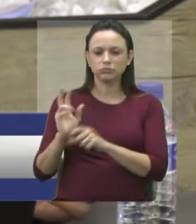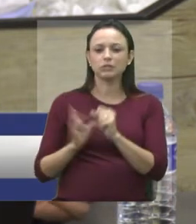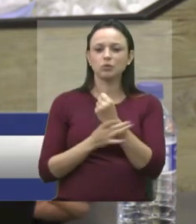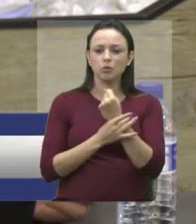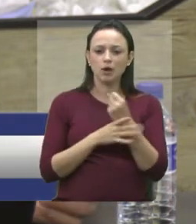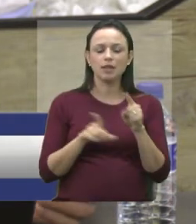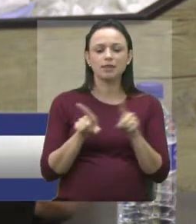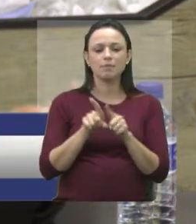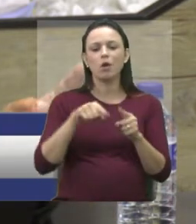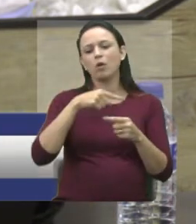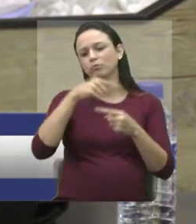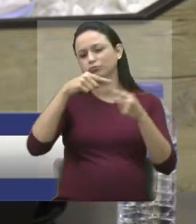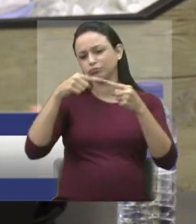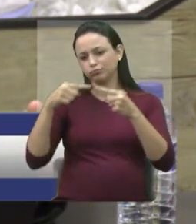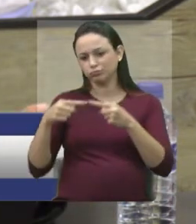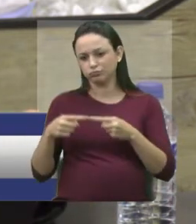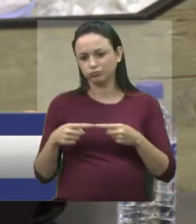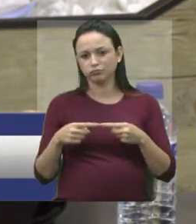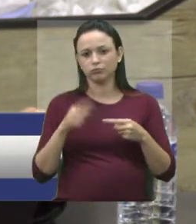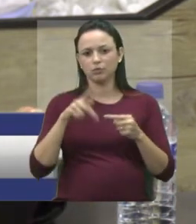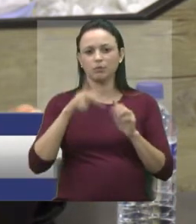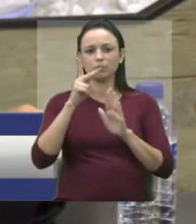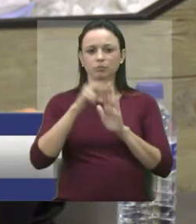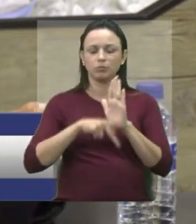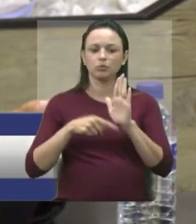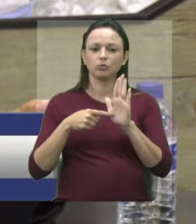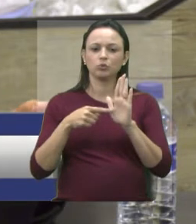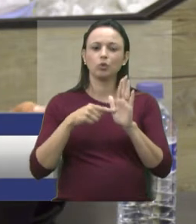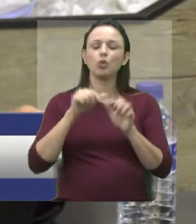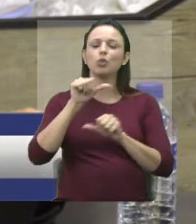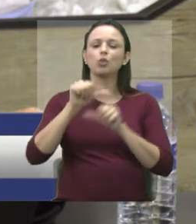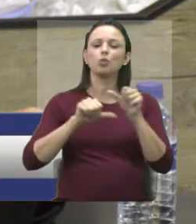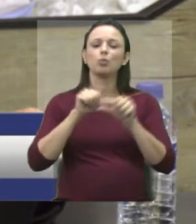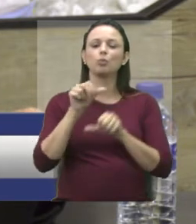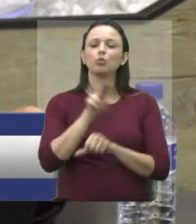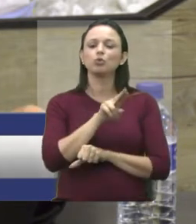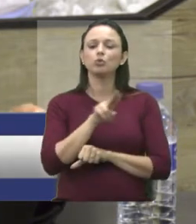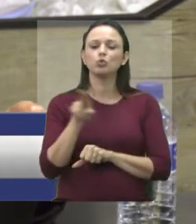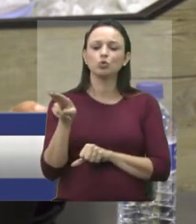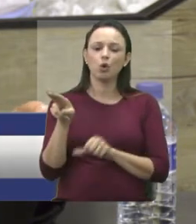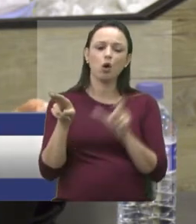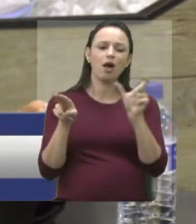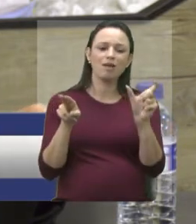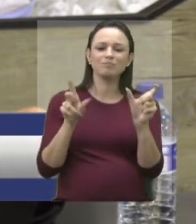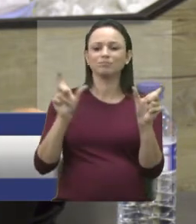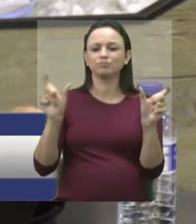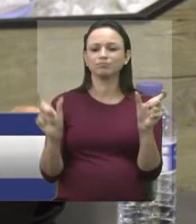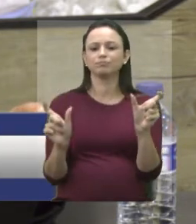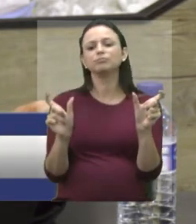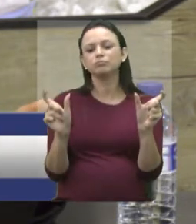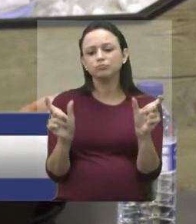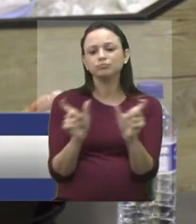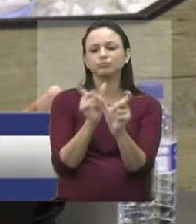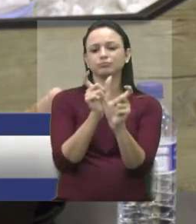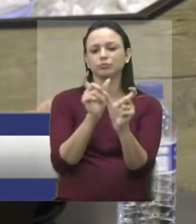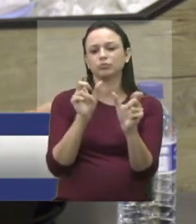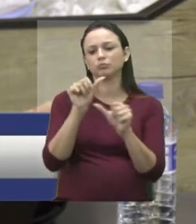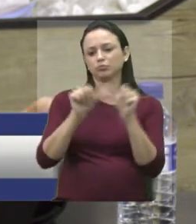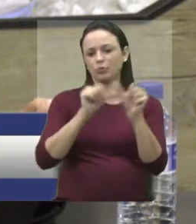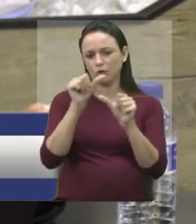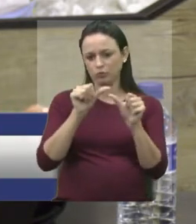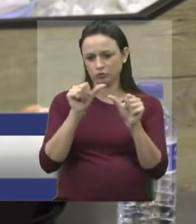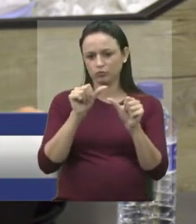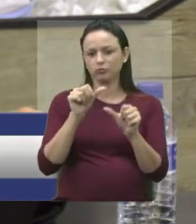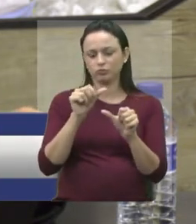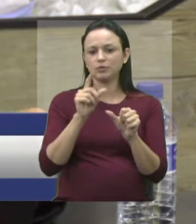outras providências. Esse projeto é o que muda a nomenclatura de auxiliar